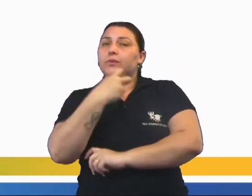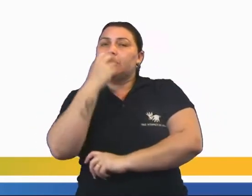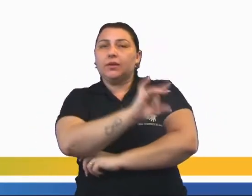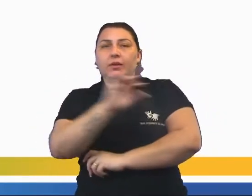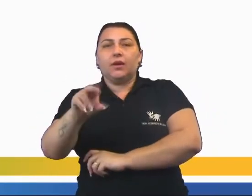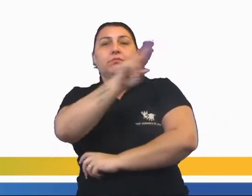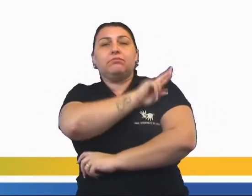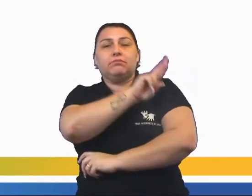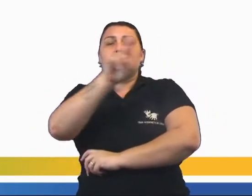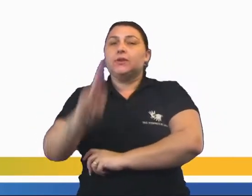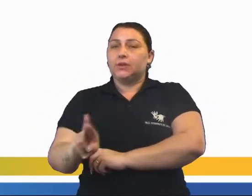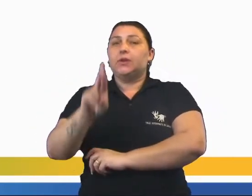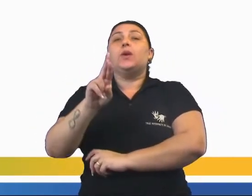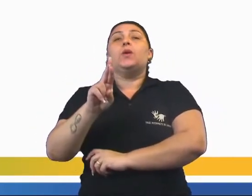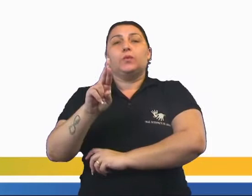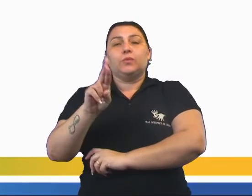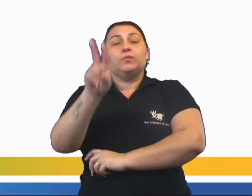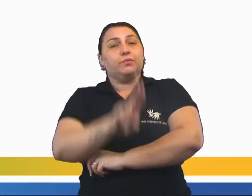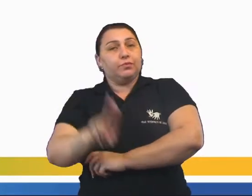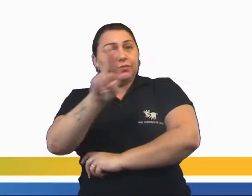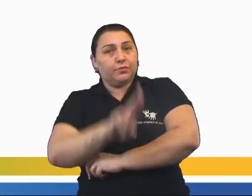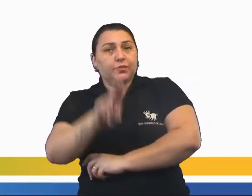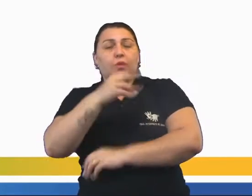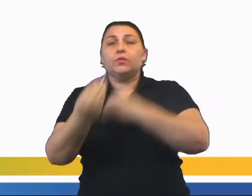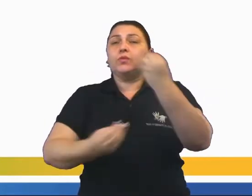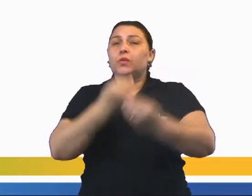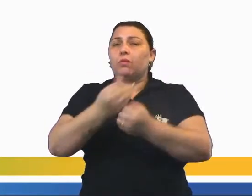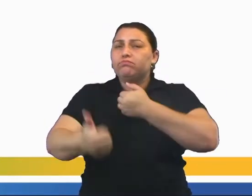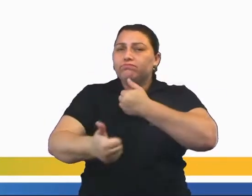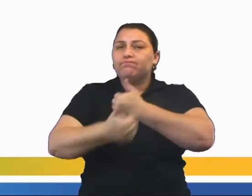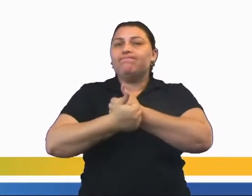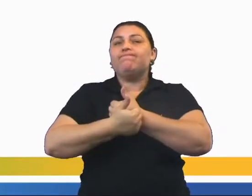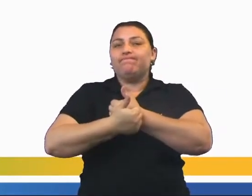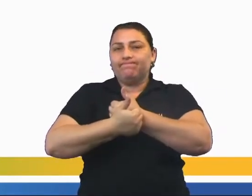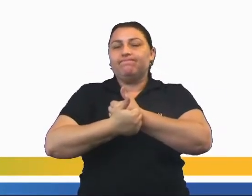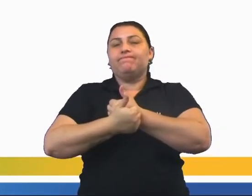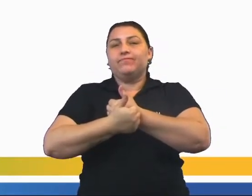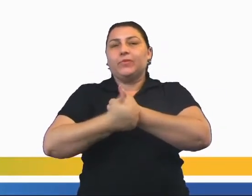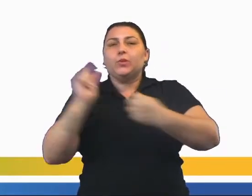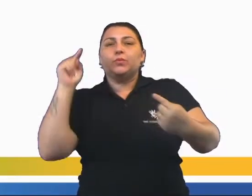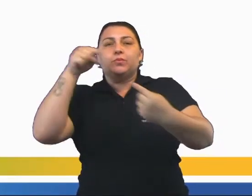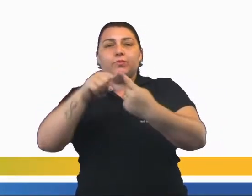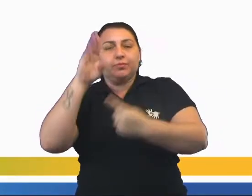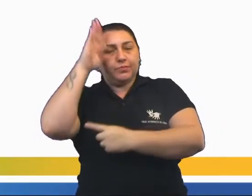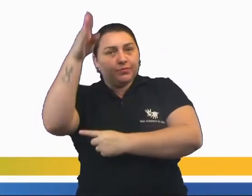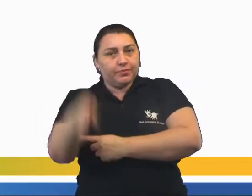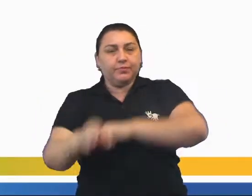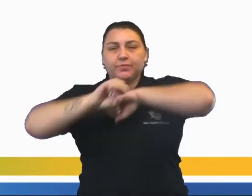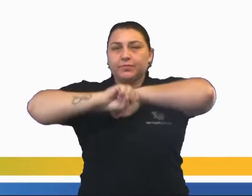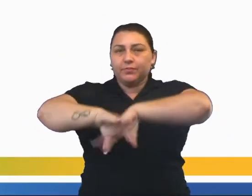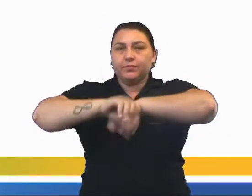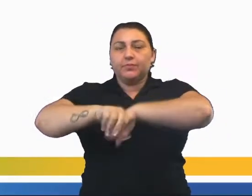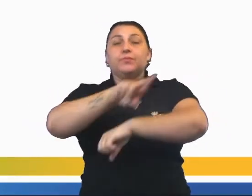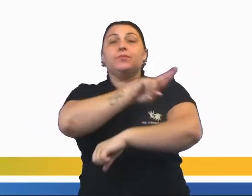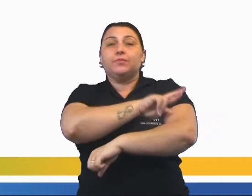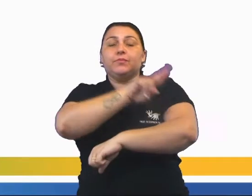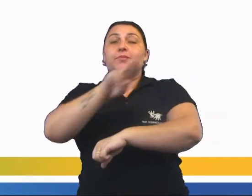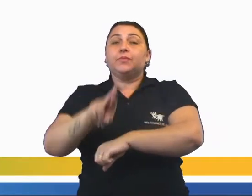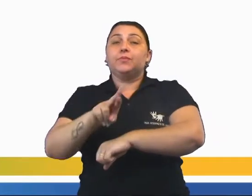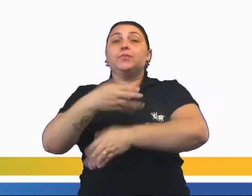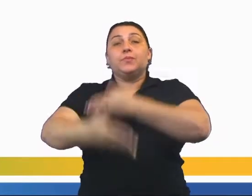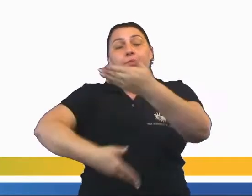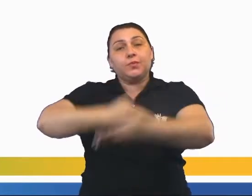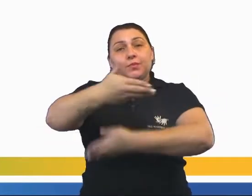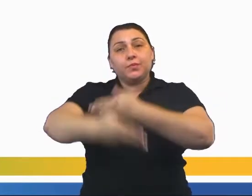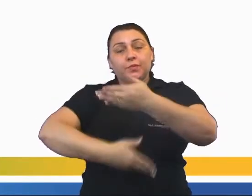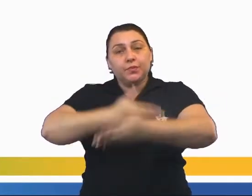cada religião privilegia, como é que eu vou poder me aproximar? O objetivo principal do ensino religioso é promover entre as religiões